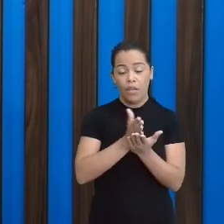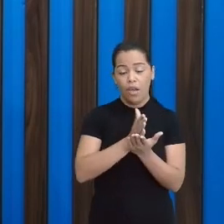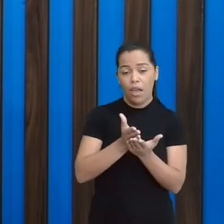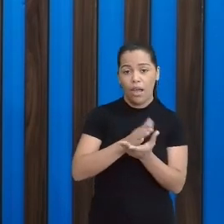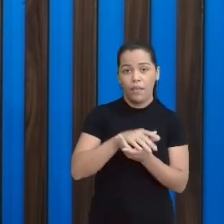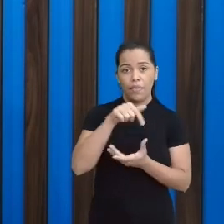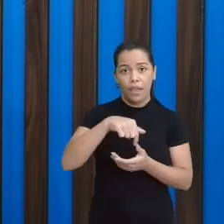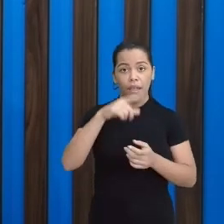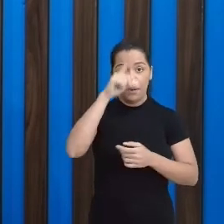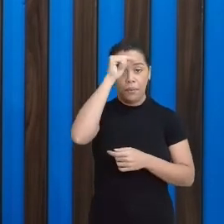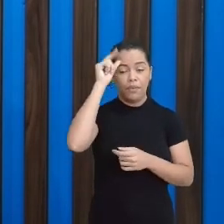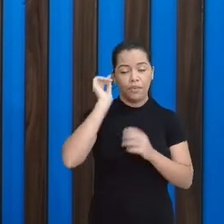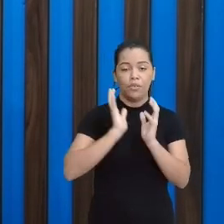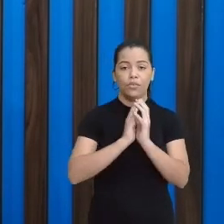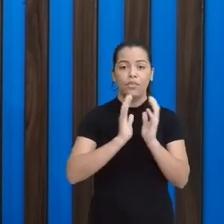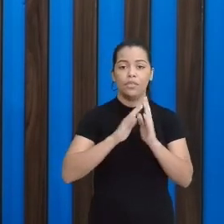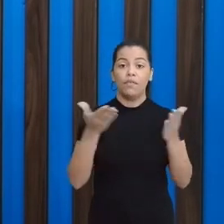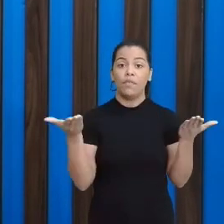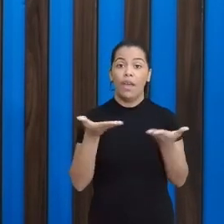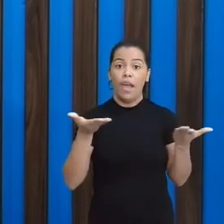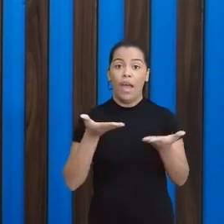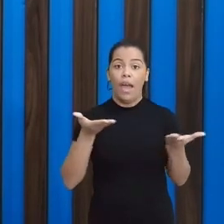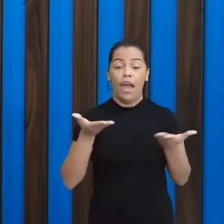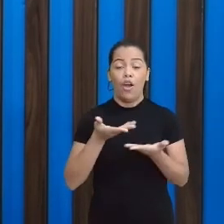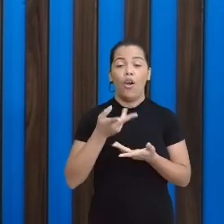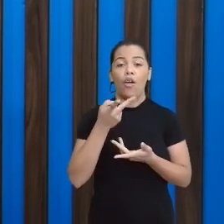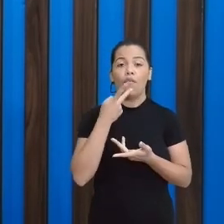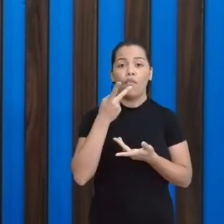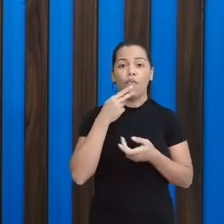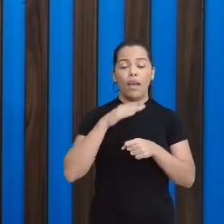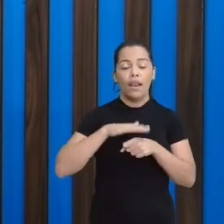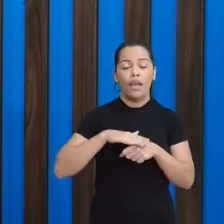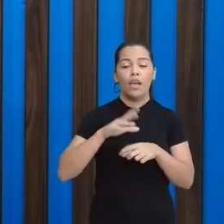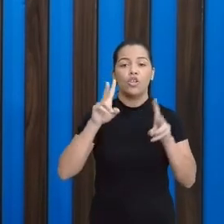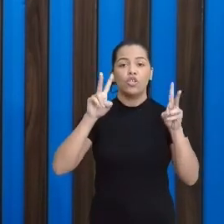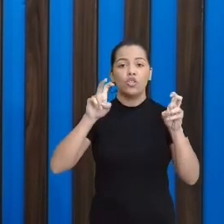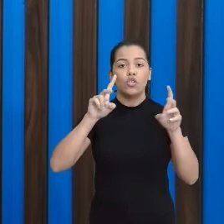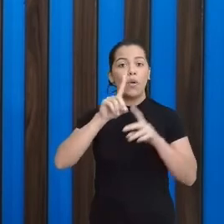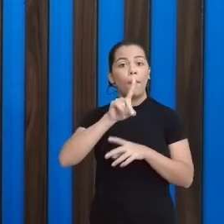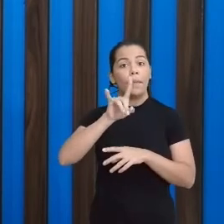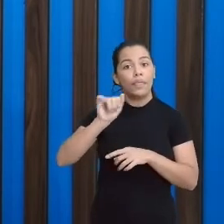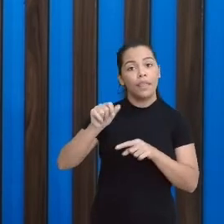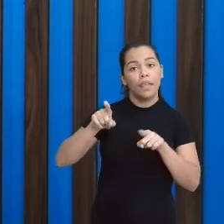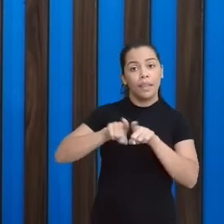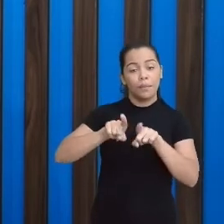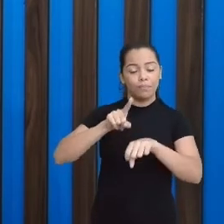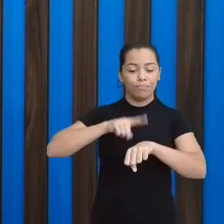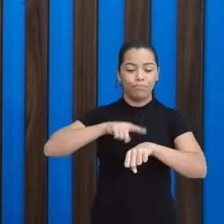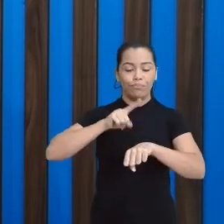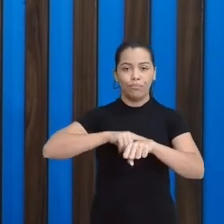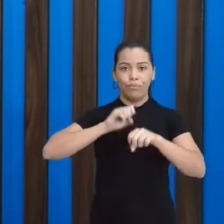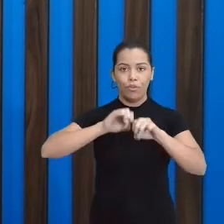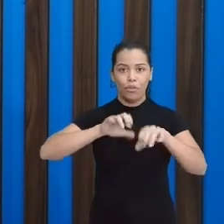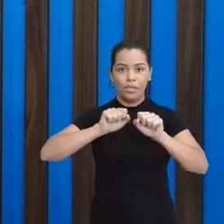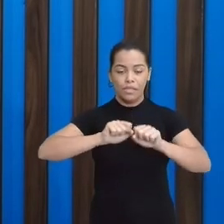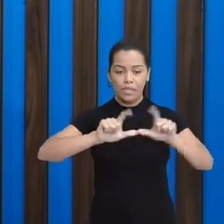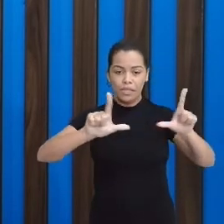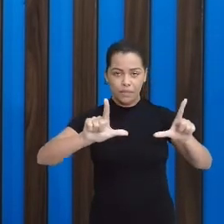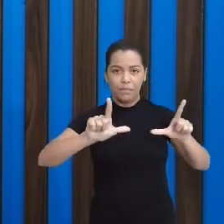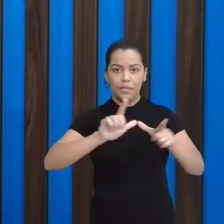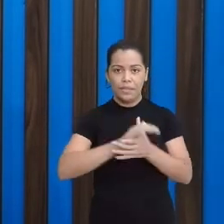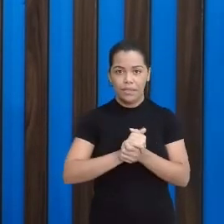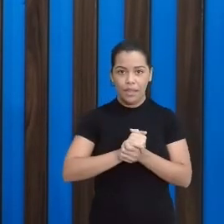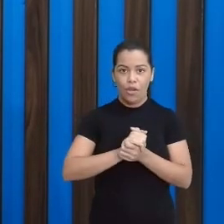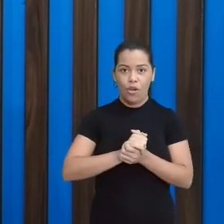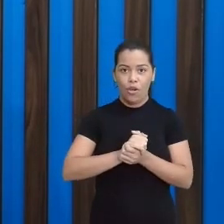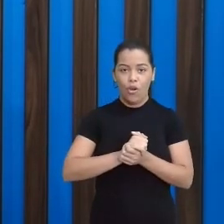Mas desta vez eu venho conversar com vocês sobre os dias e horários de exibição das aulas dos anos finais do ensino fundamental. Então